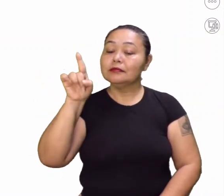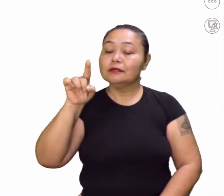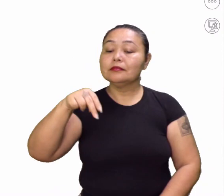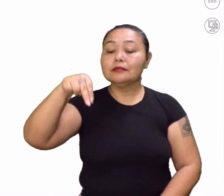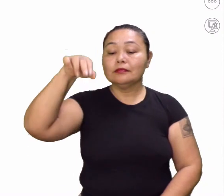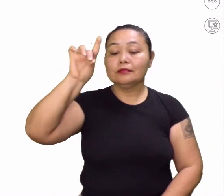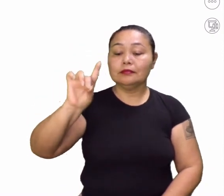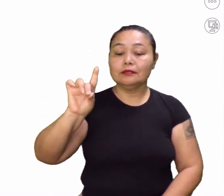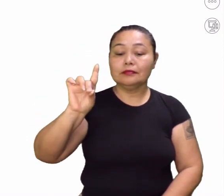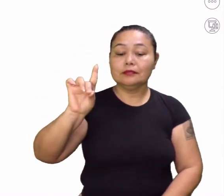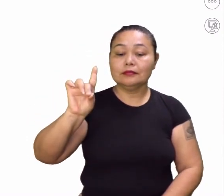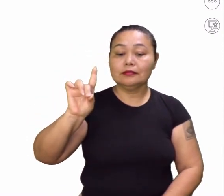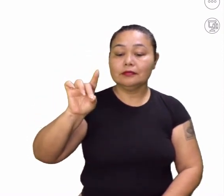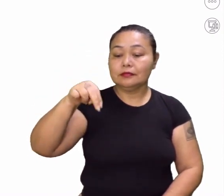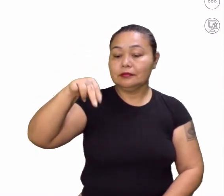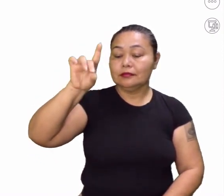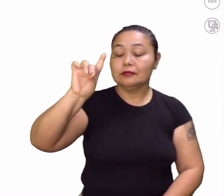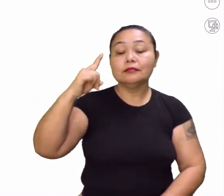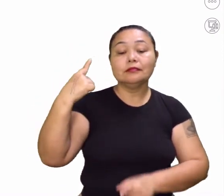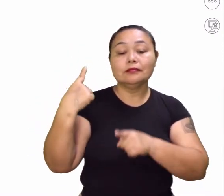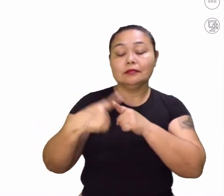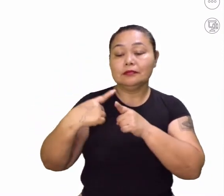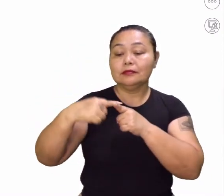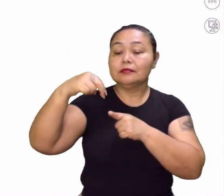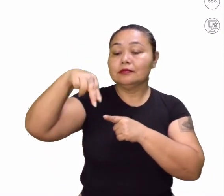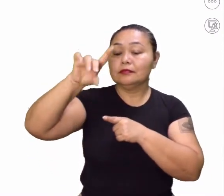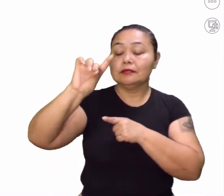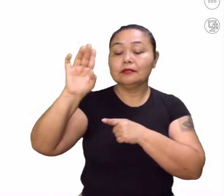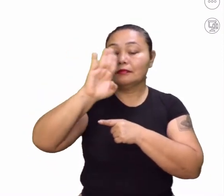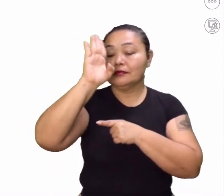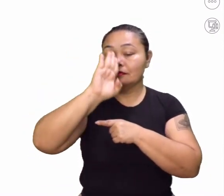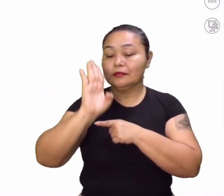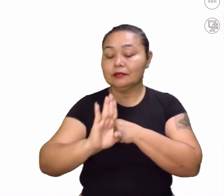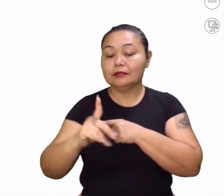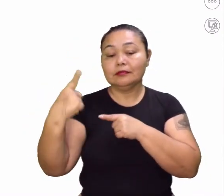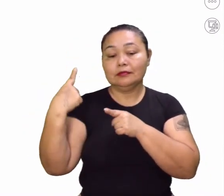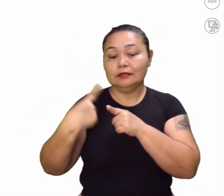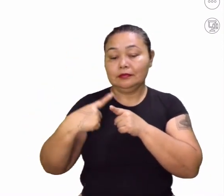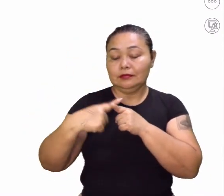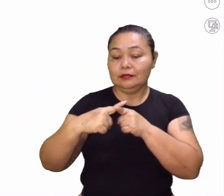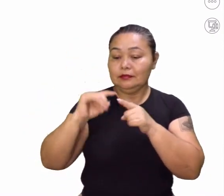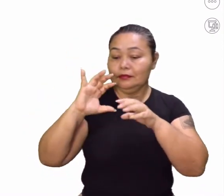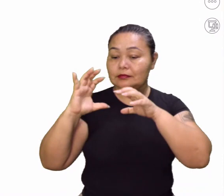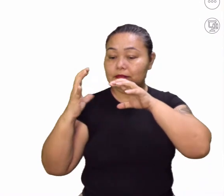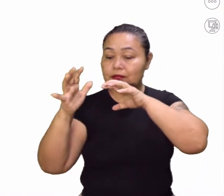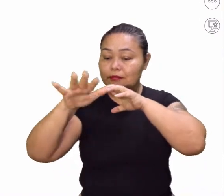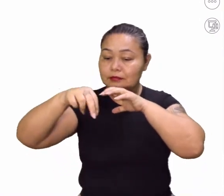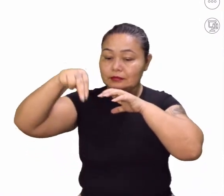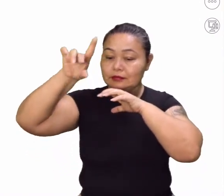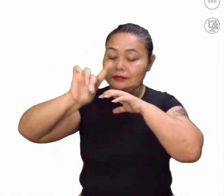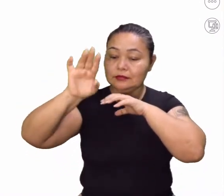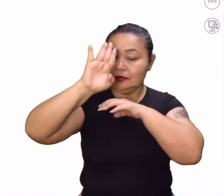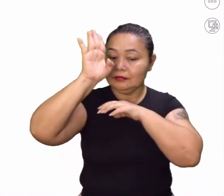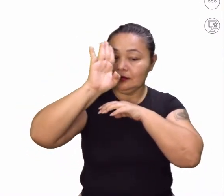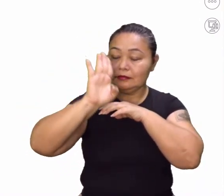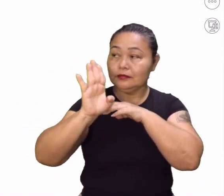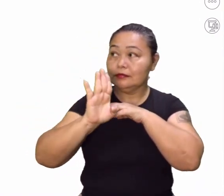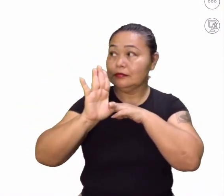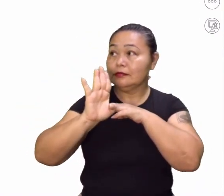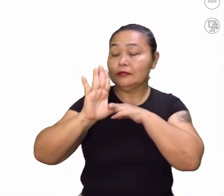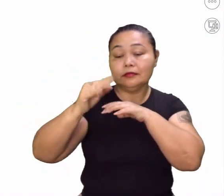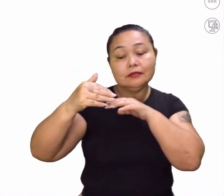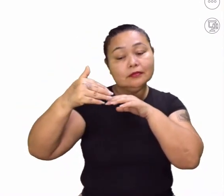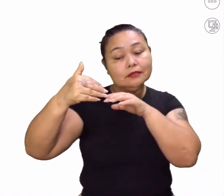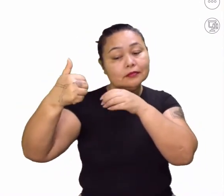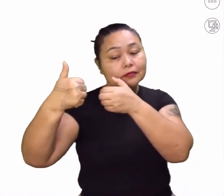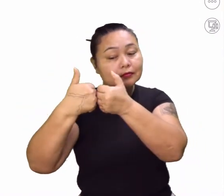Nordeste. Exatamente. É isso? Por que no Nordeste brasileiro? Porque essa região do Nordeste brasileiro está